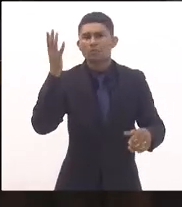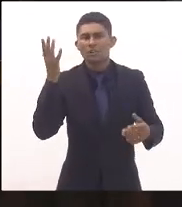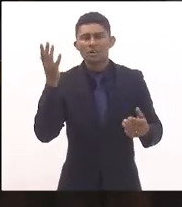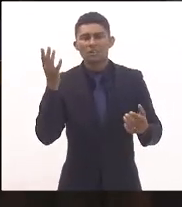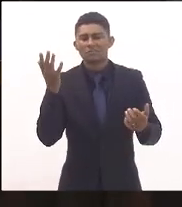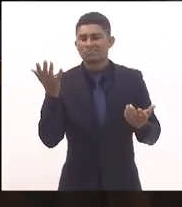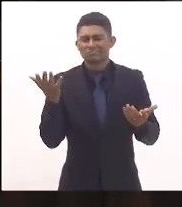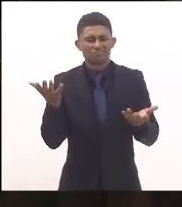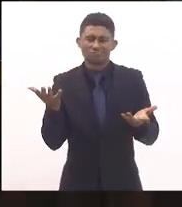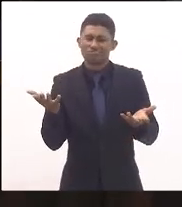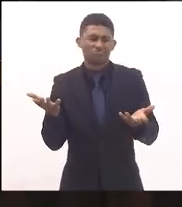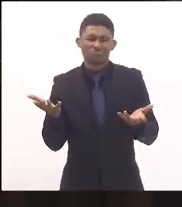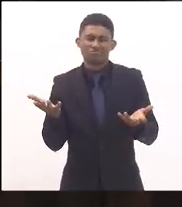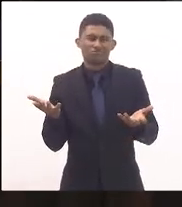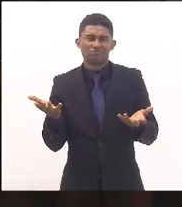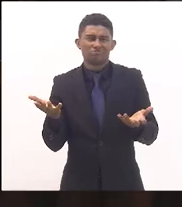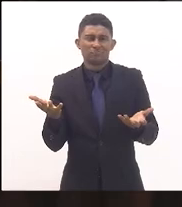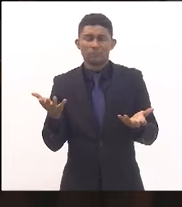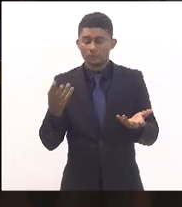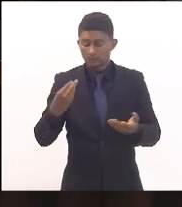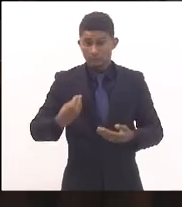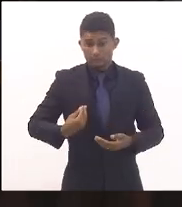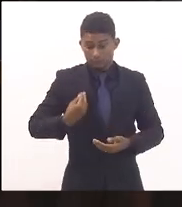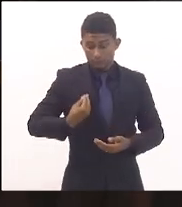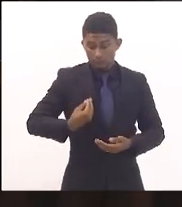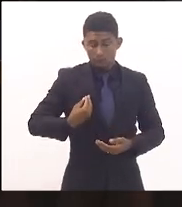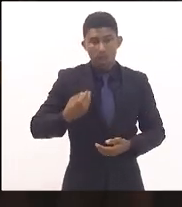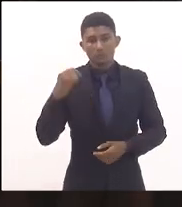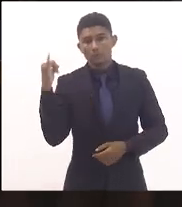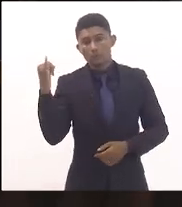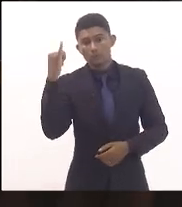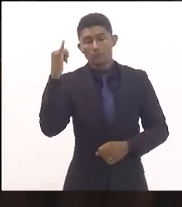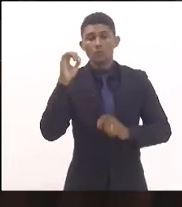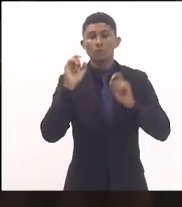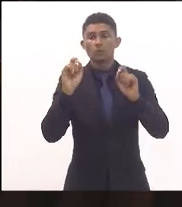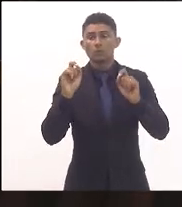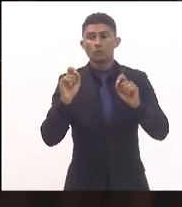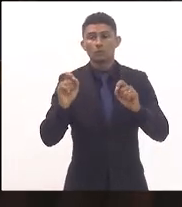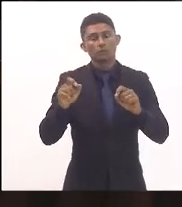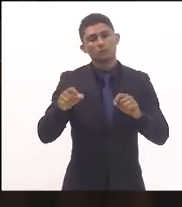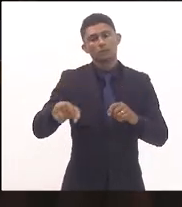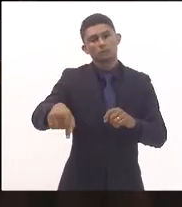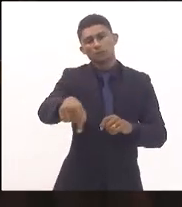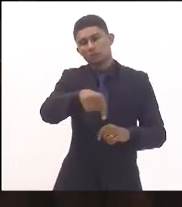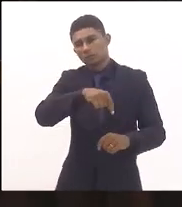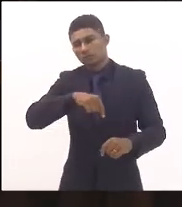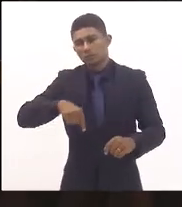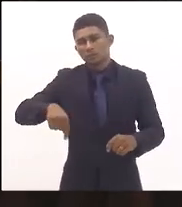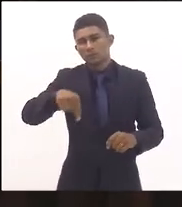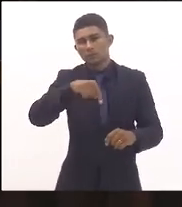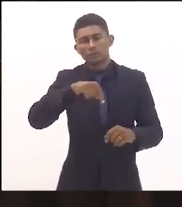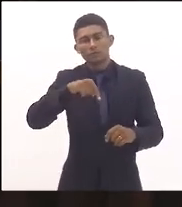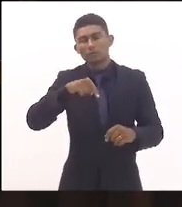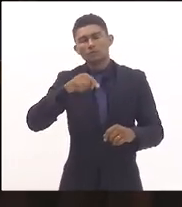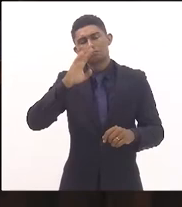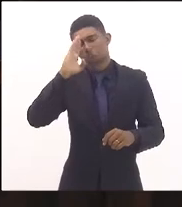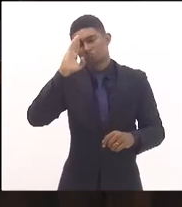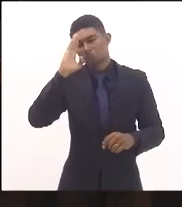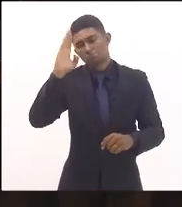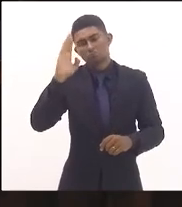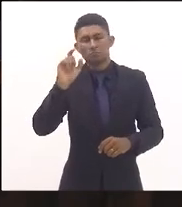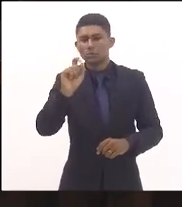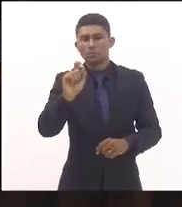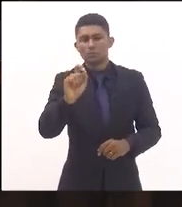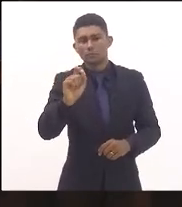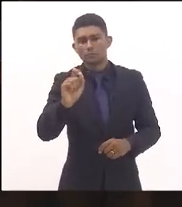vida e o importante é que sejamos de boa Fera e o hiper importante